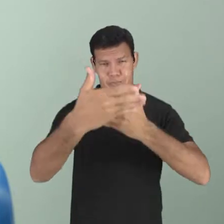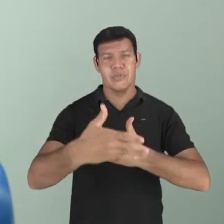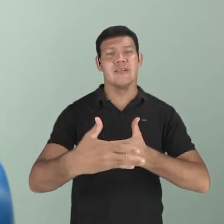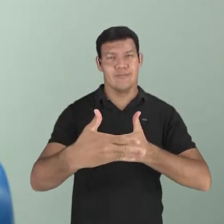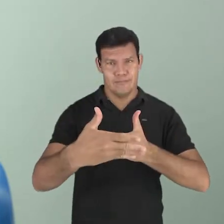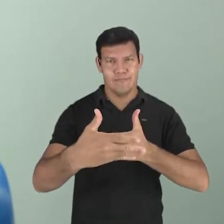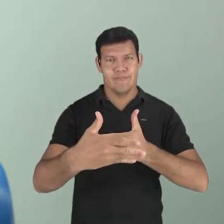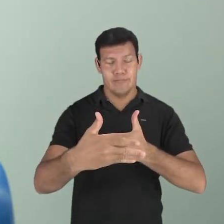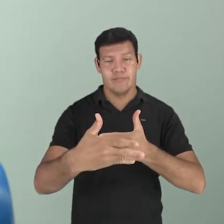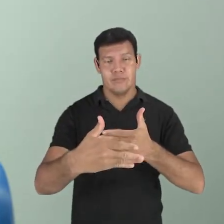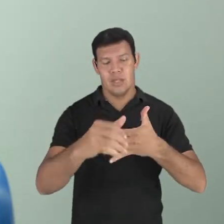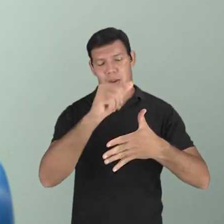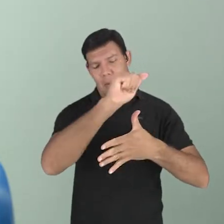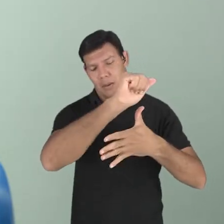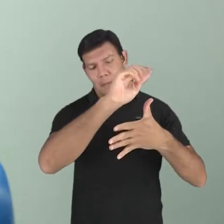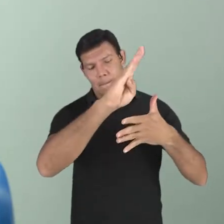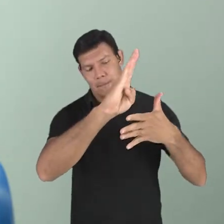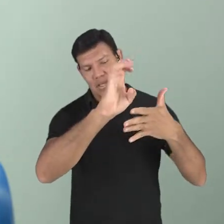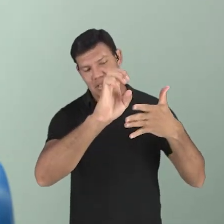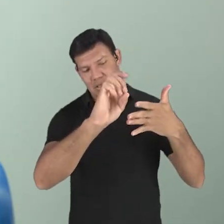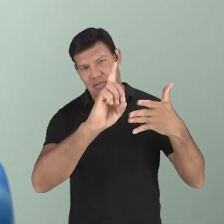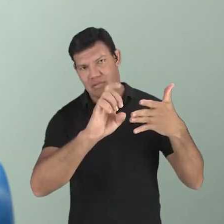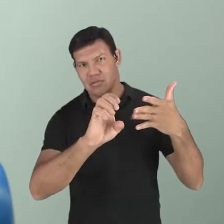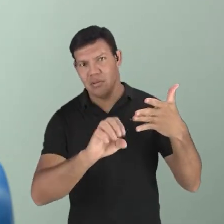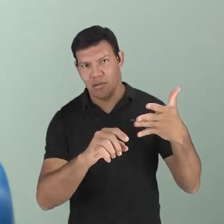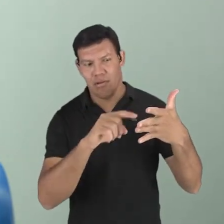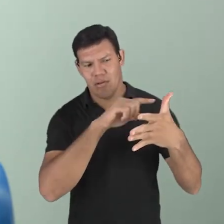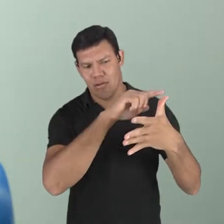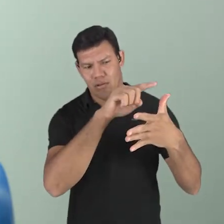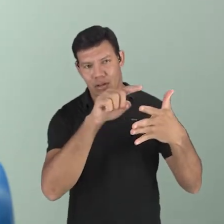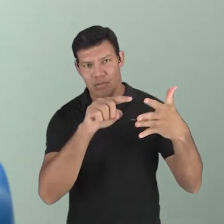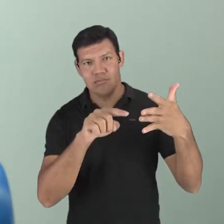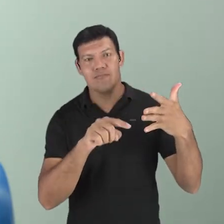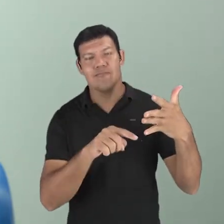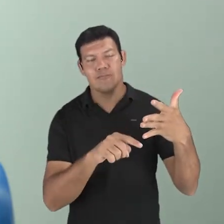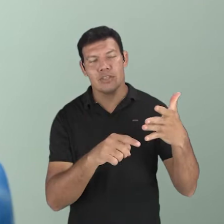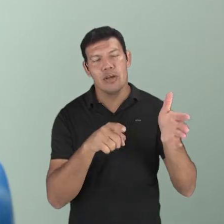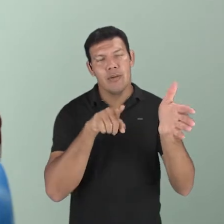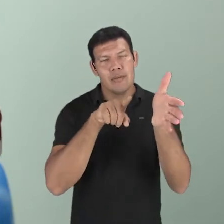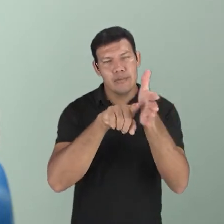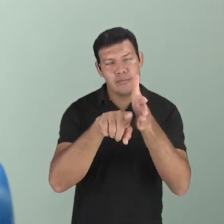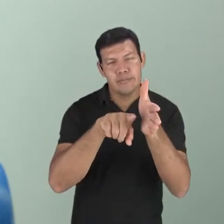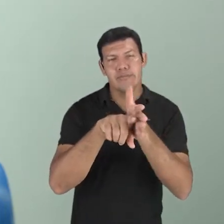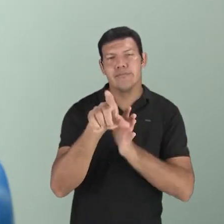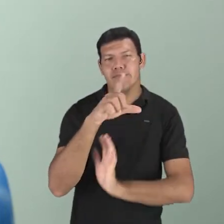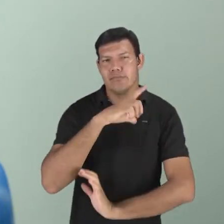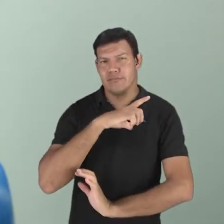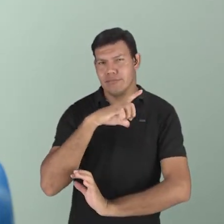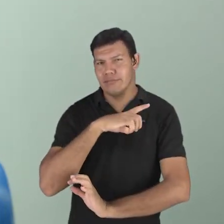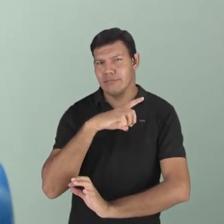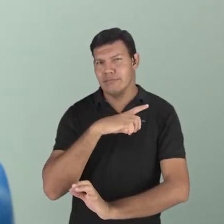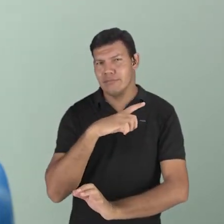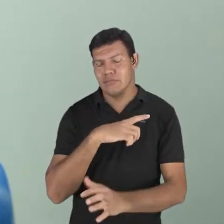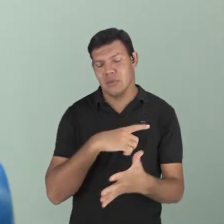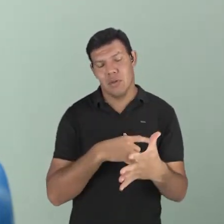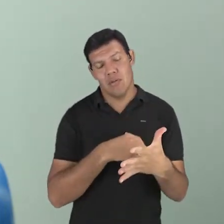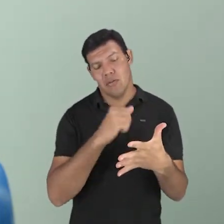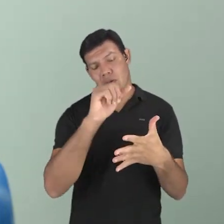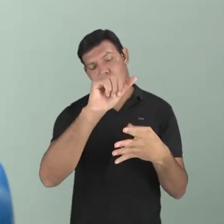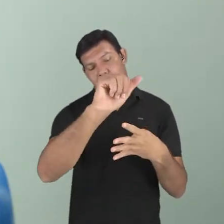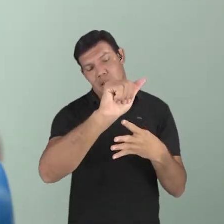prova objetiva, uma prova que contém aí aquela questão em que você tem